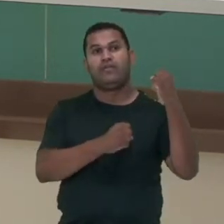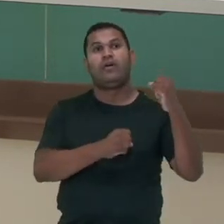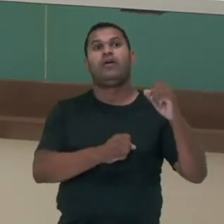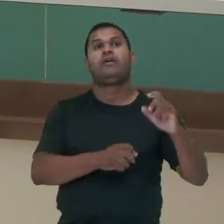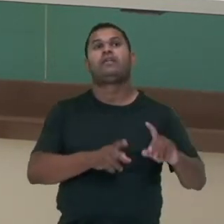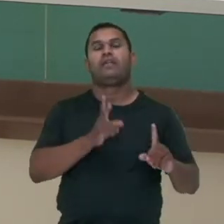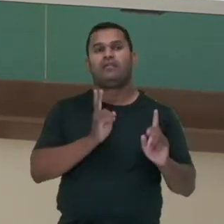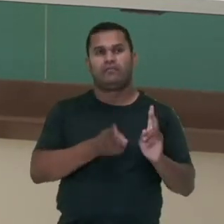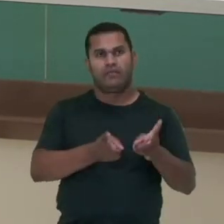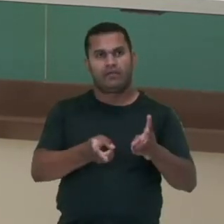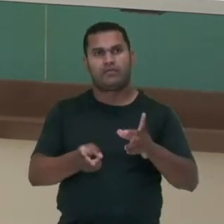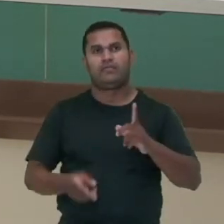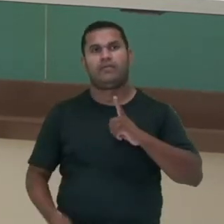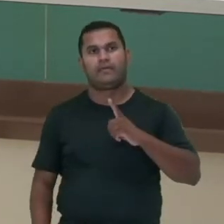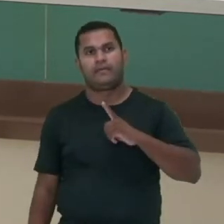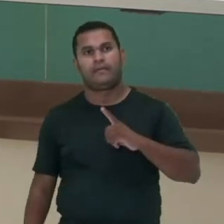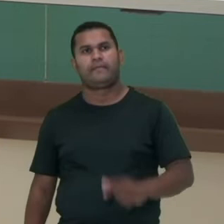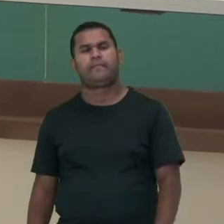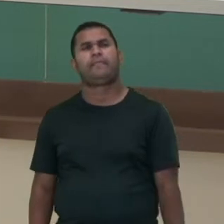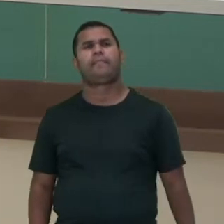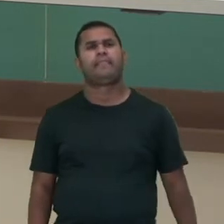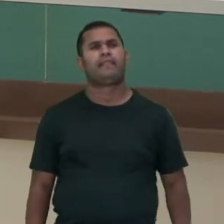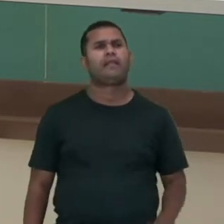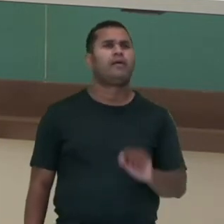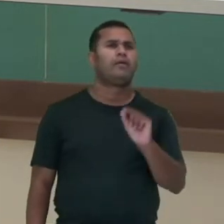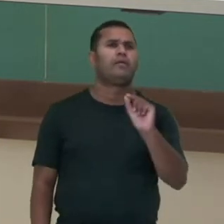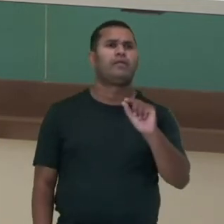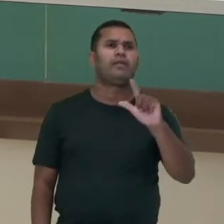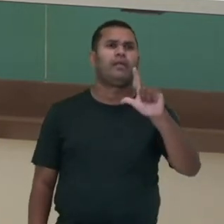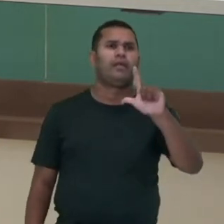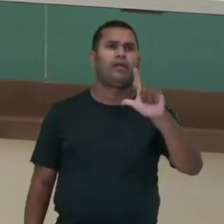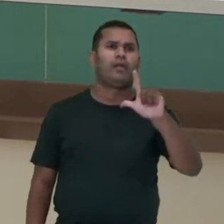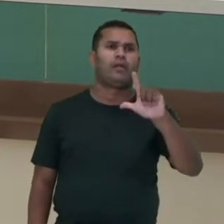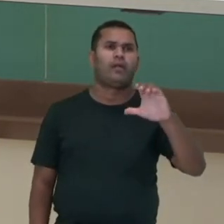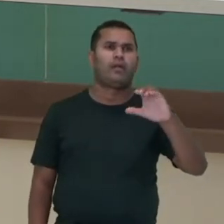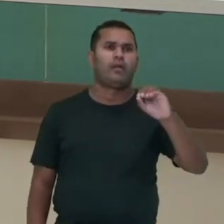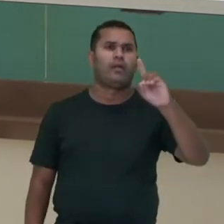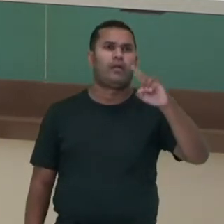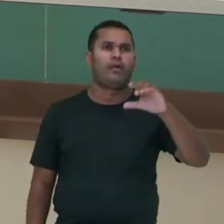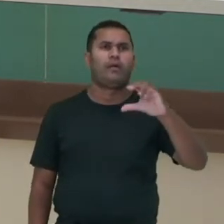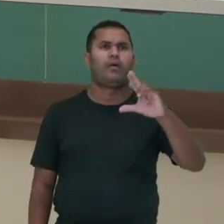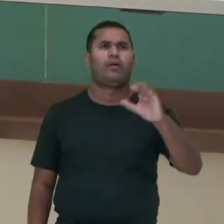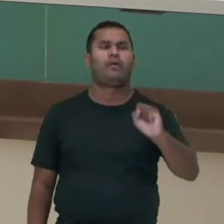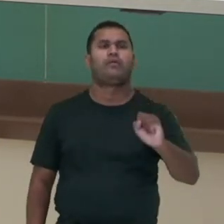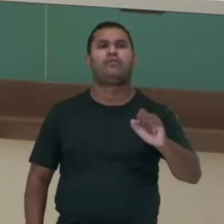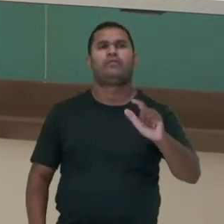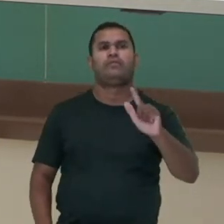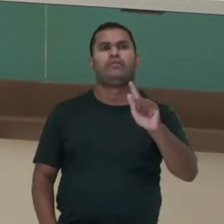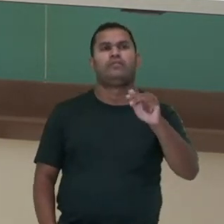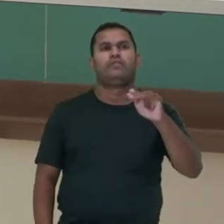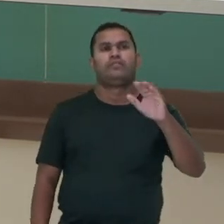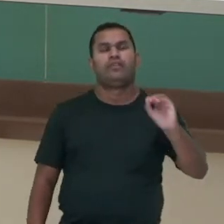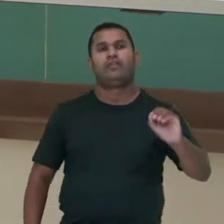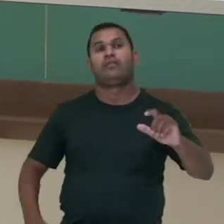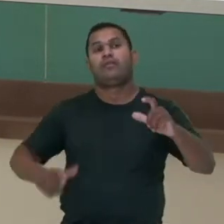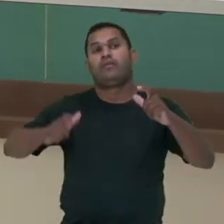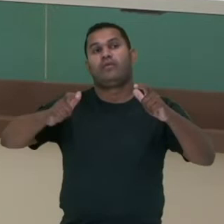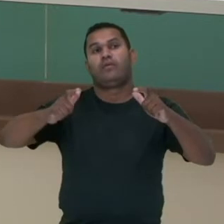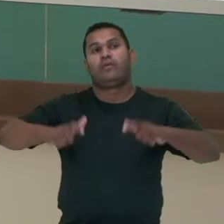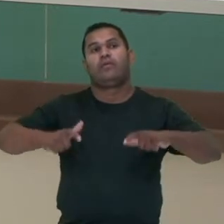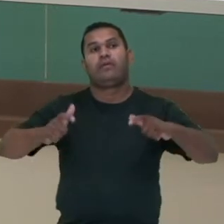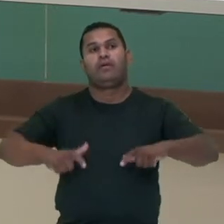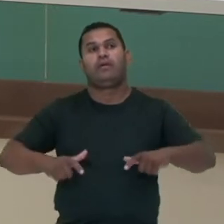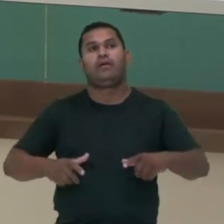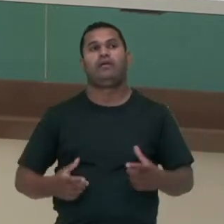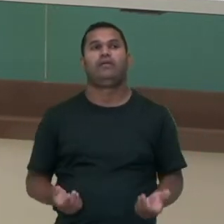essa chamada manifestação. O que seria um locus gênico? Locus significa local. Então é o local exato onde cada